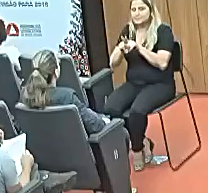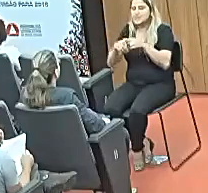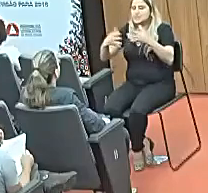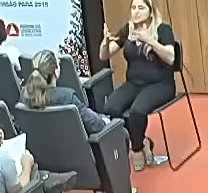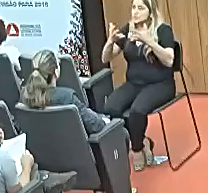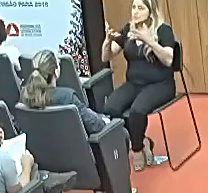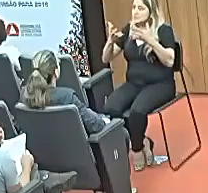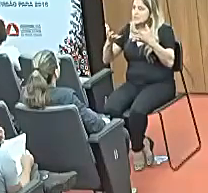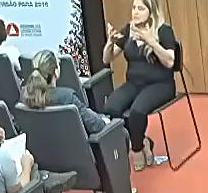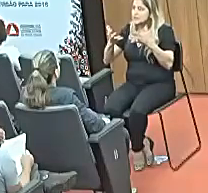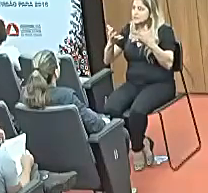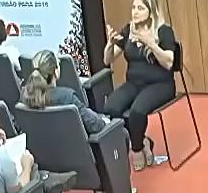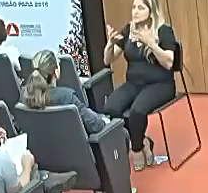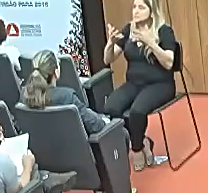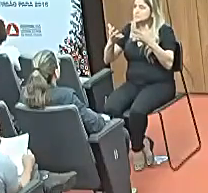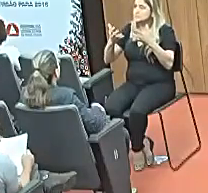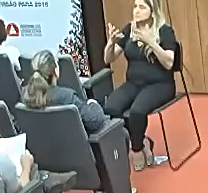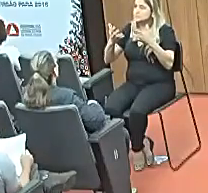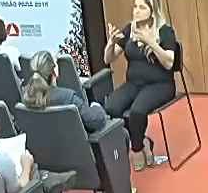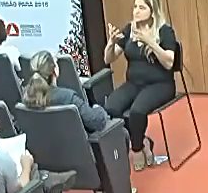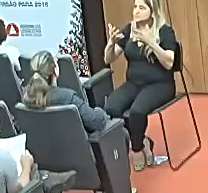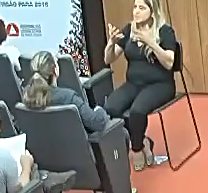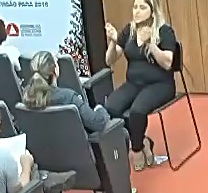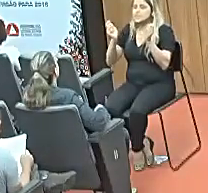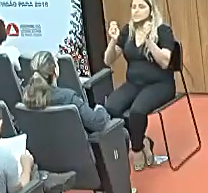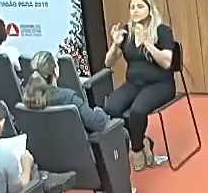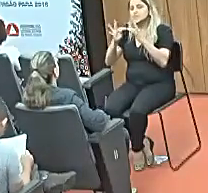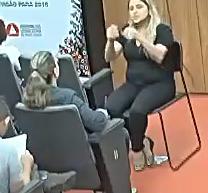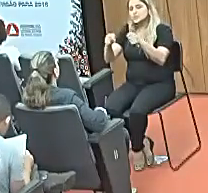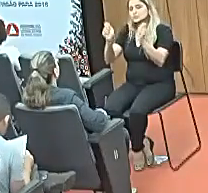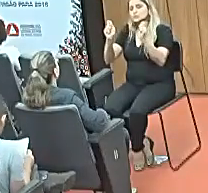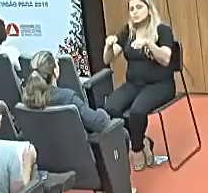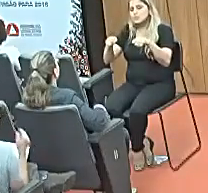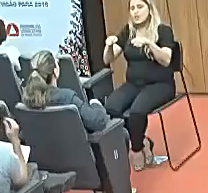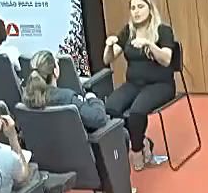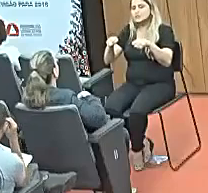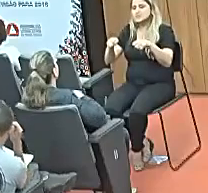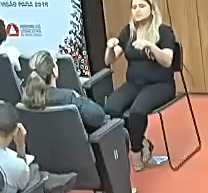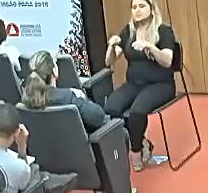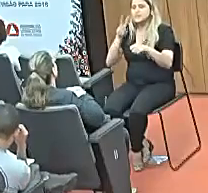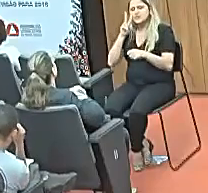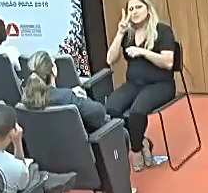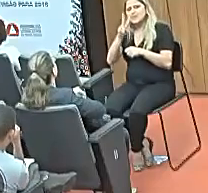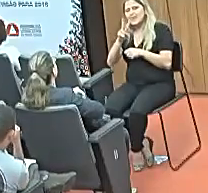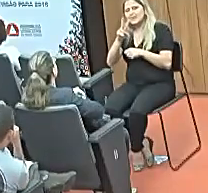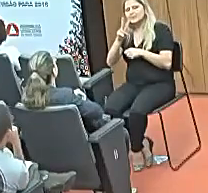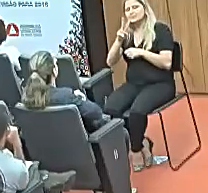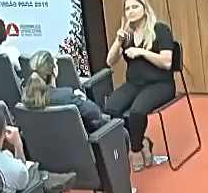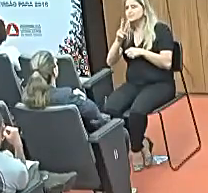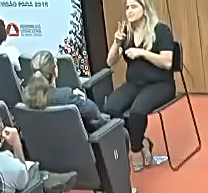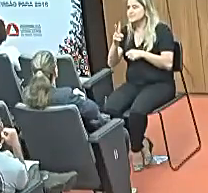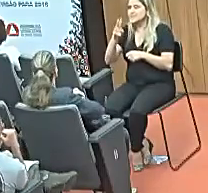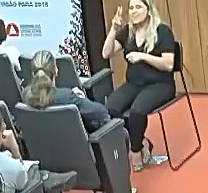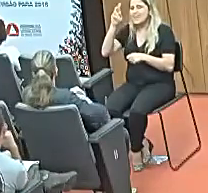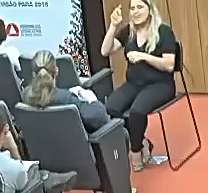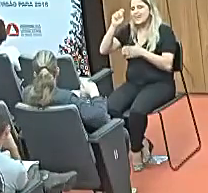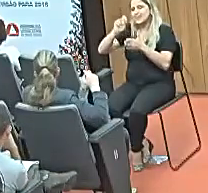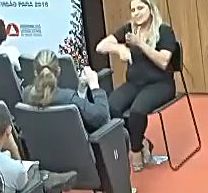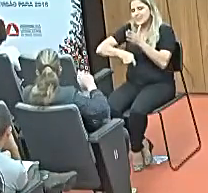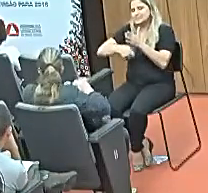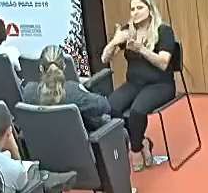nós gostaríamos né que todo mundo possa depois acesso sá e ver que a garantia de